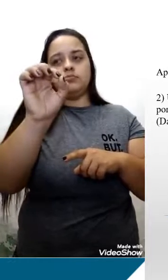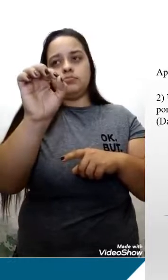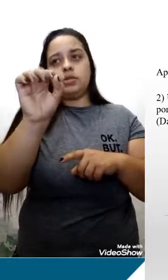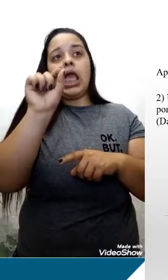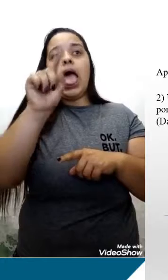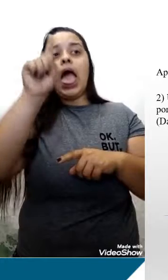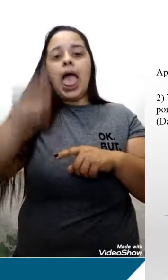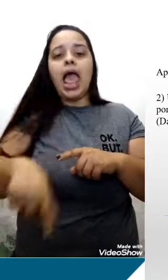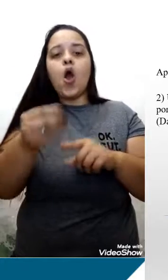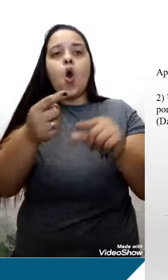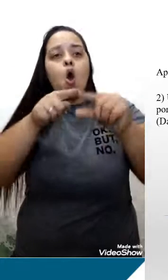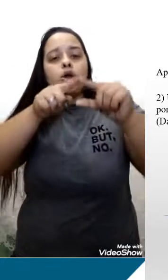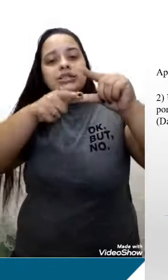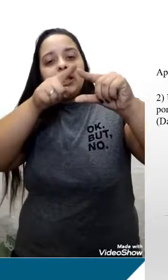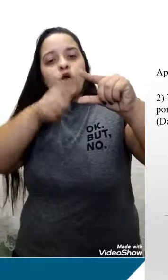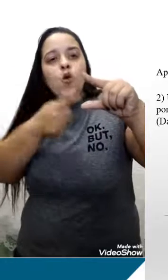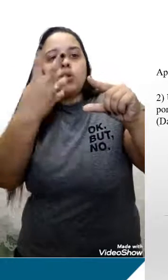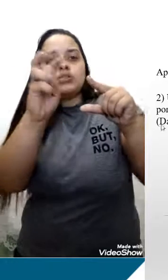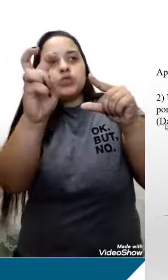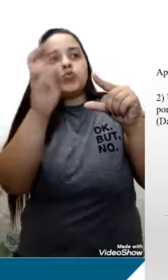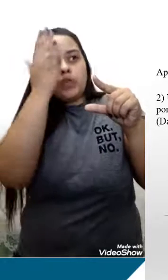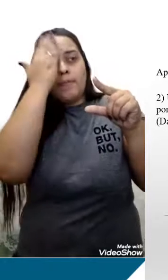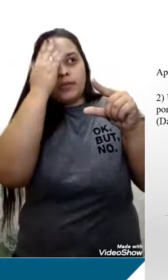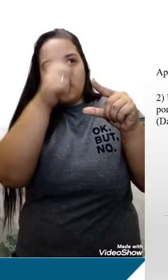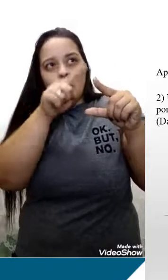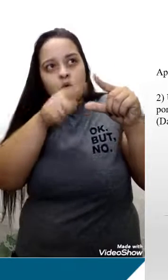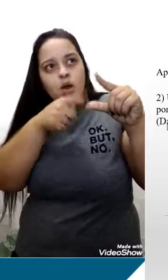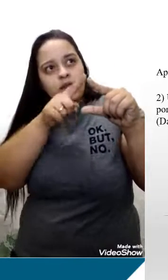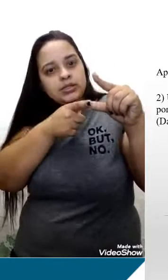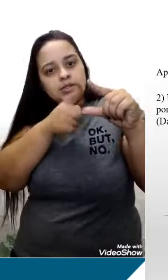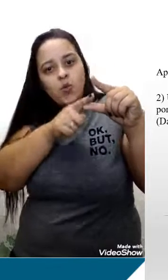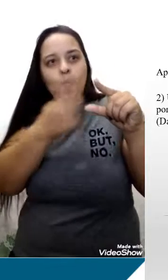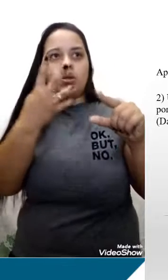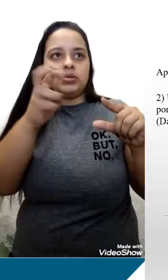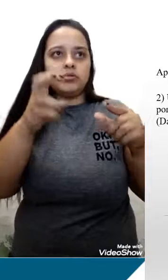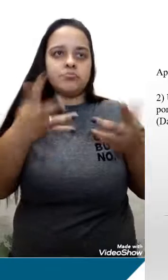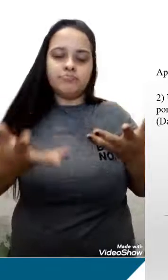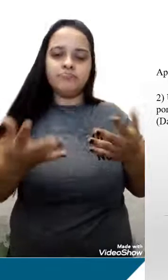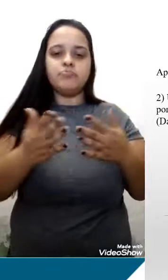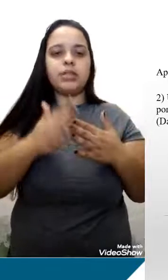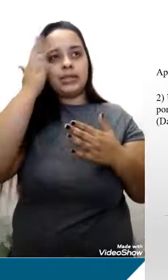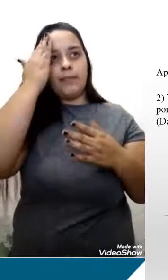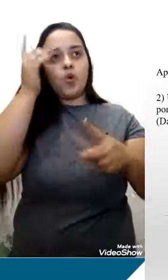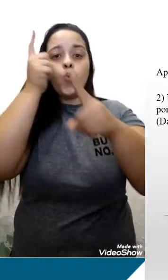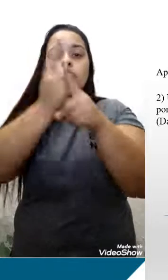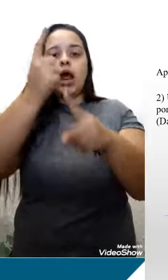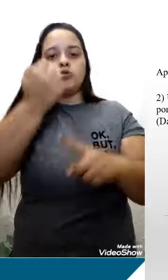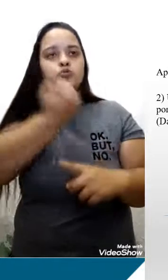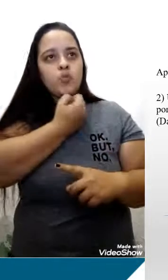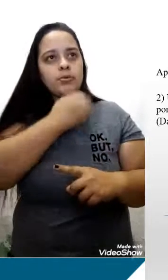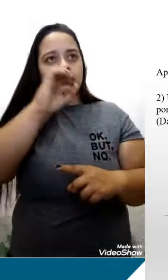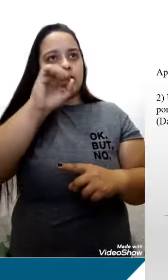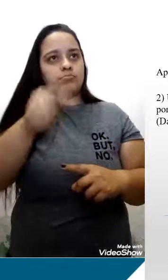0,7, que é o valor do cosseno de θ, que está aqui embaixo nos dados. Dados, cosseno de 45